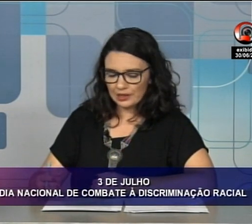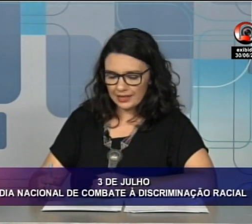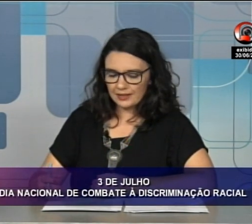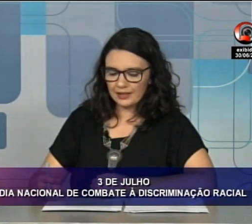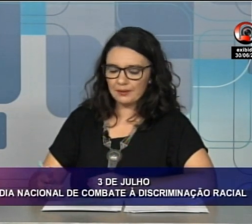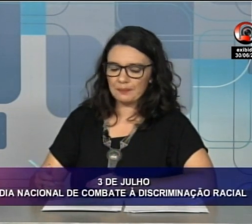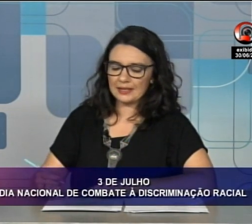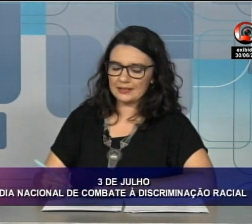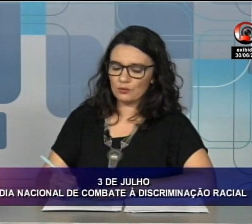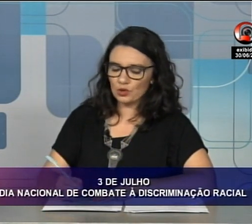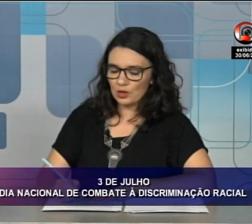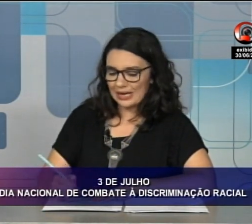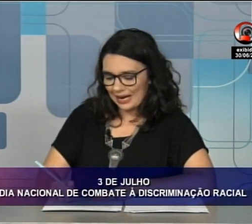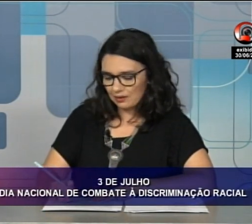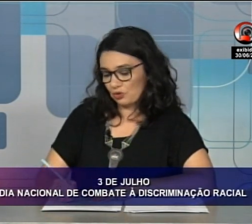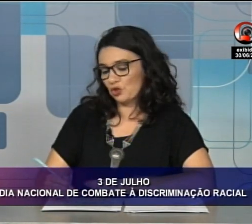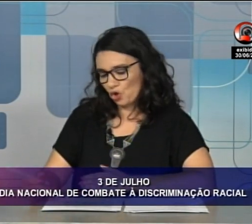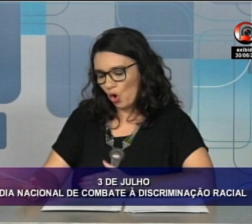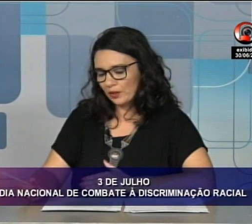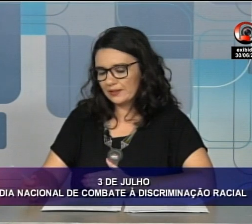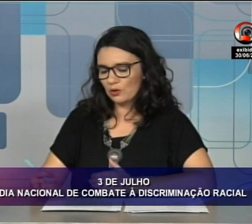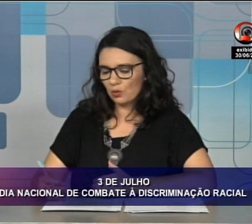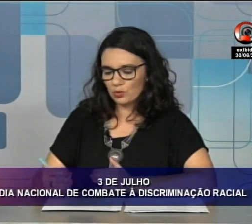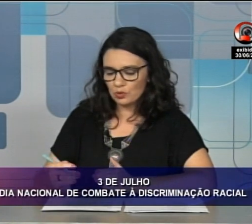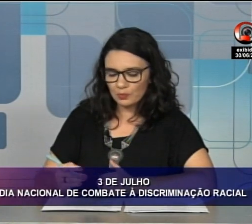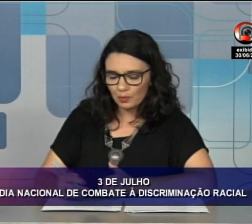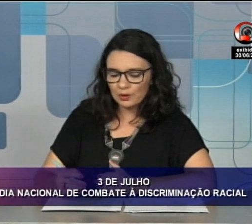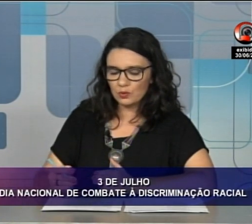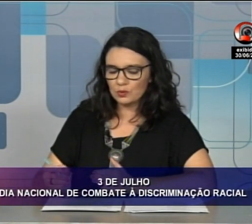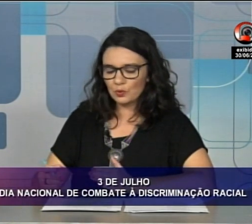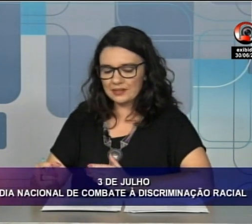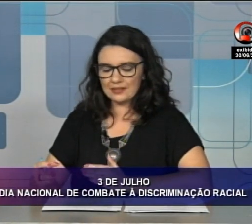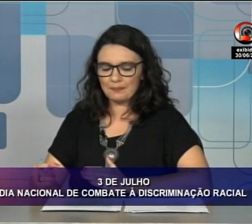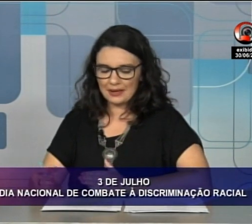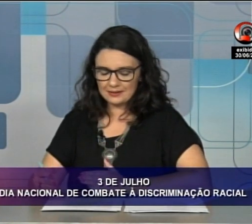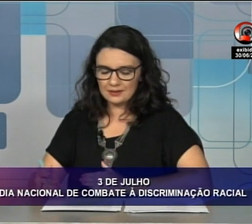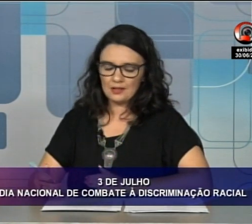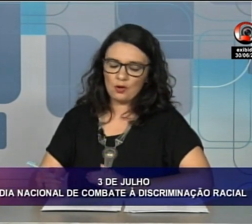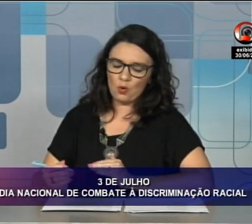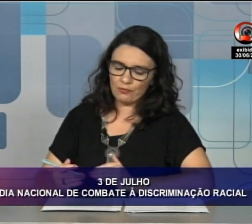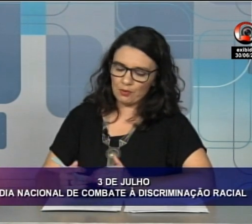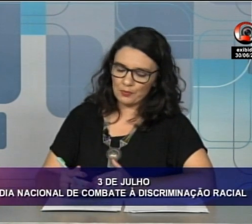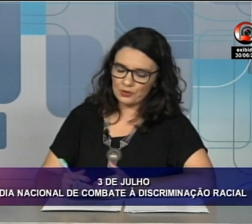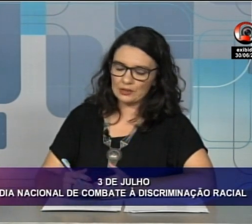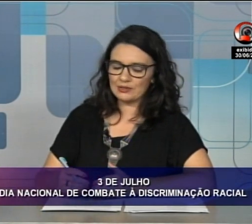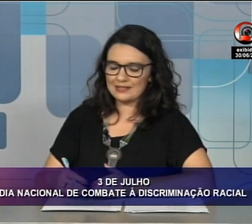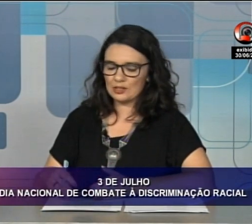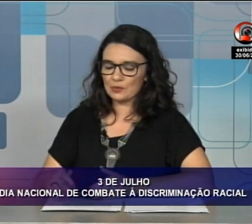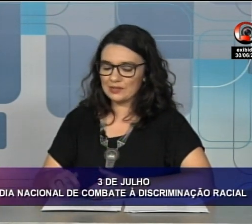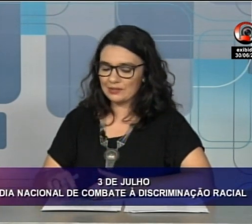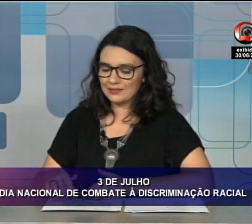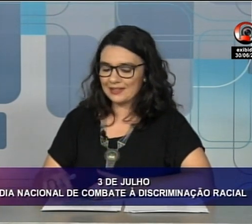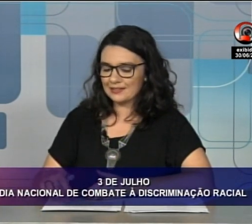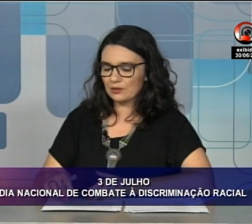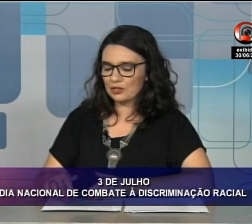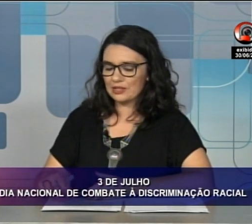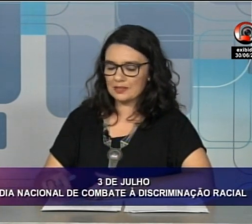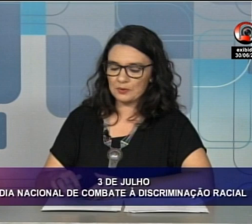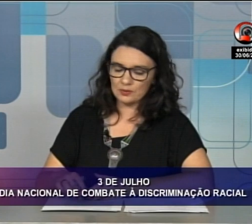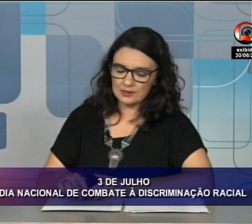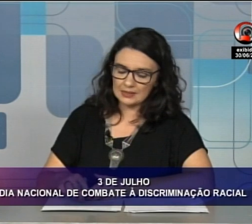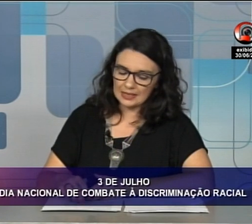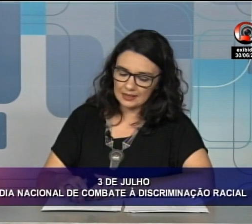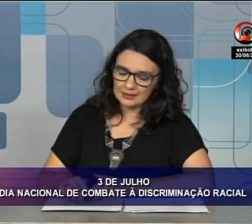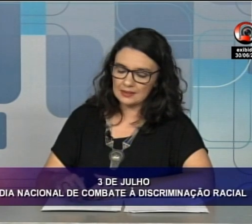projeto de lei, né, para a criação de cotas em concursos públicos municipais. Conforme o projeto, 17% das vagas seriam